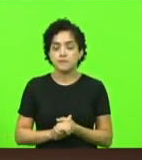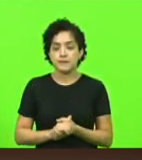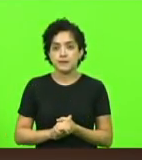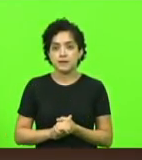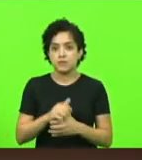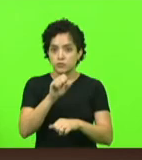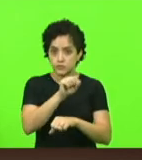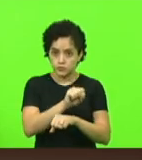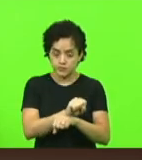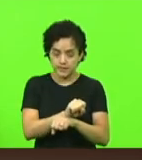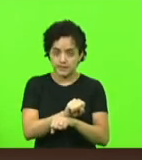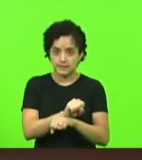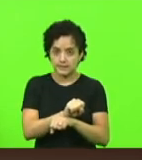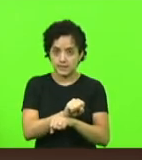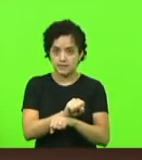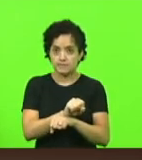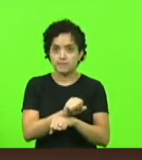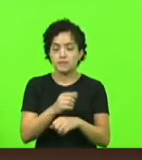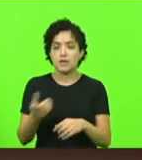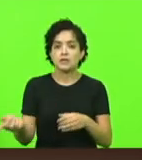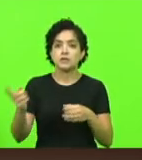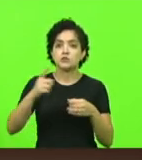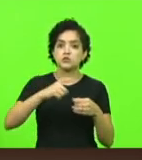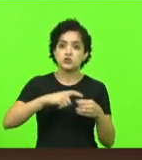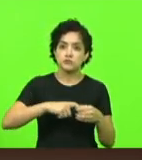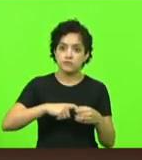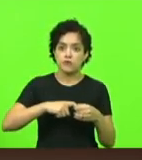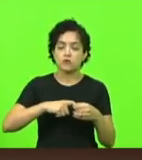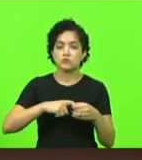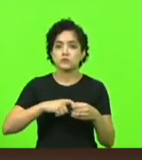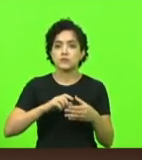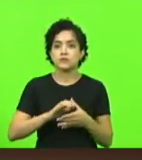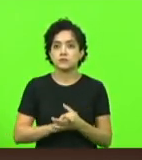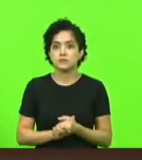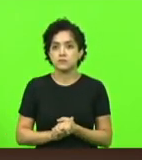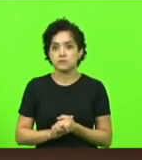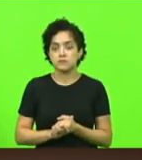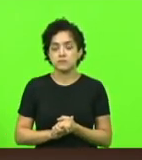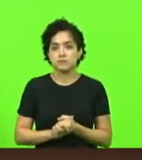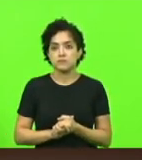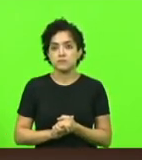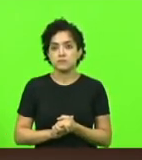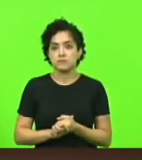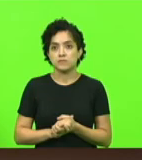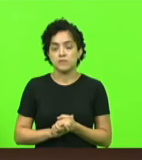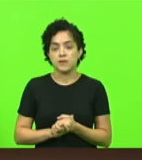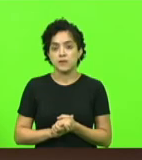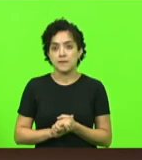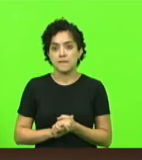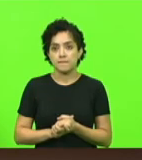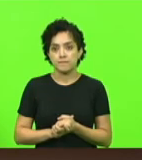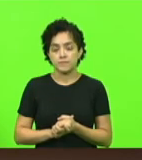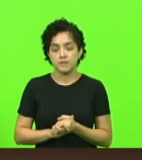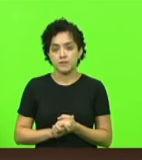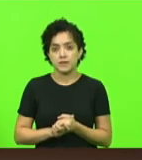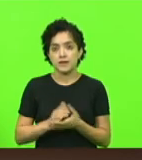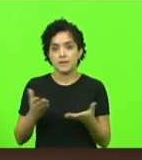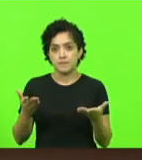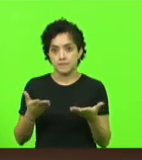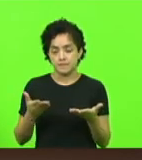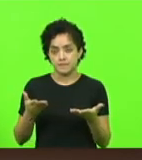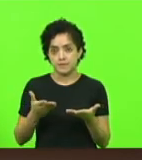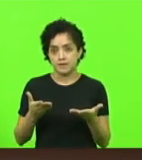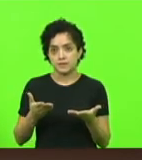suspendemos a sessão por 6 minutos, retornando à sessão às 16 horas, com autorização do deputado Fernando Crelli, para fazermos